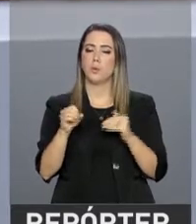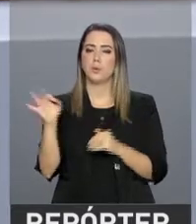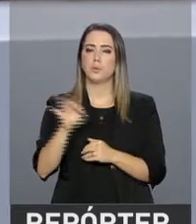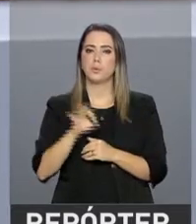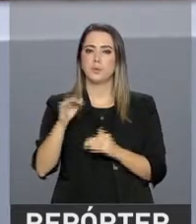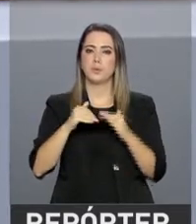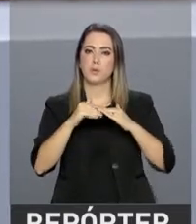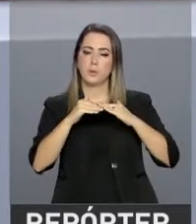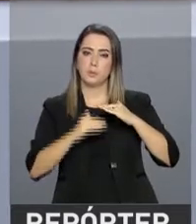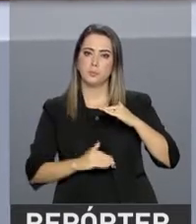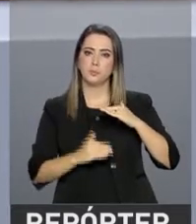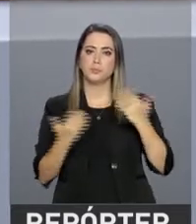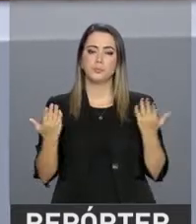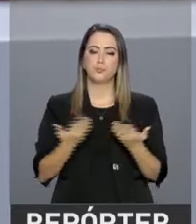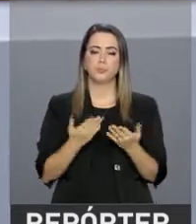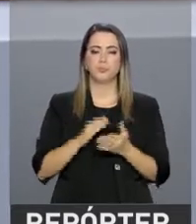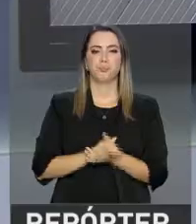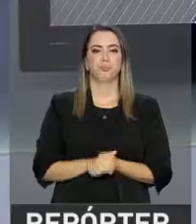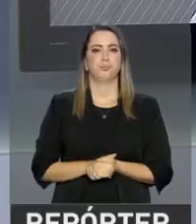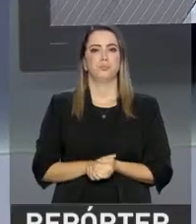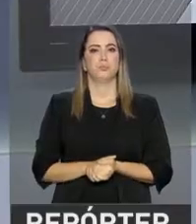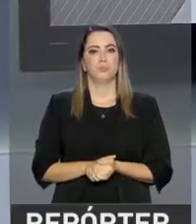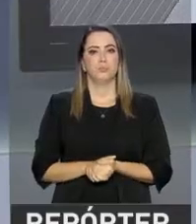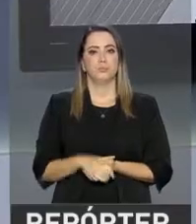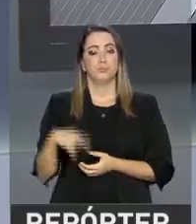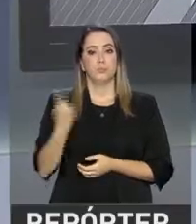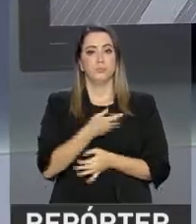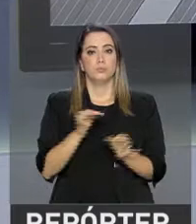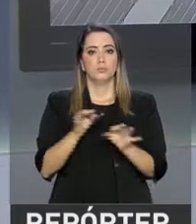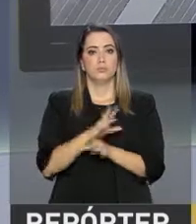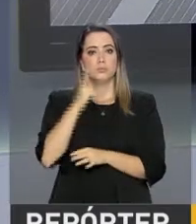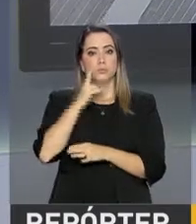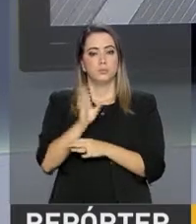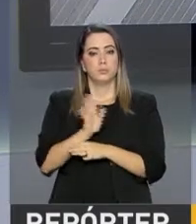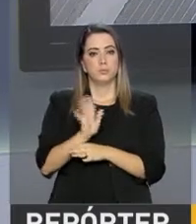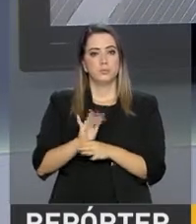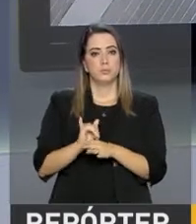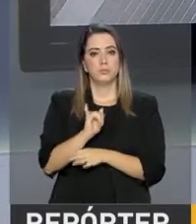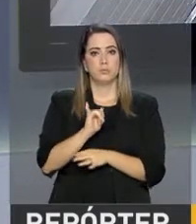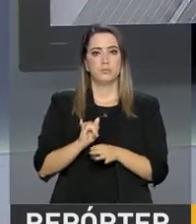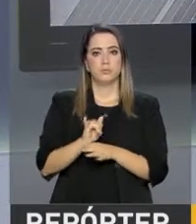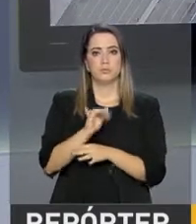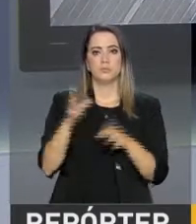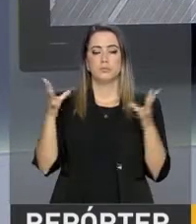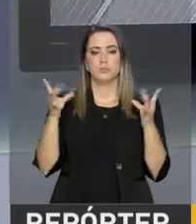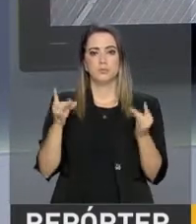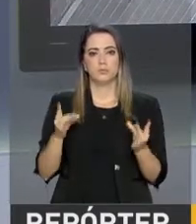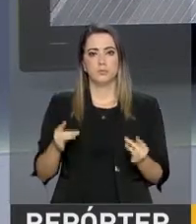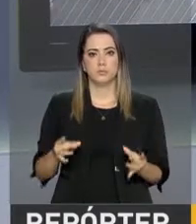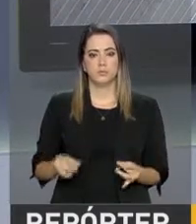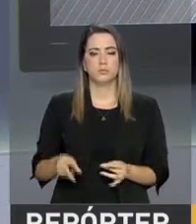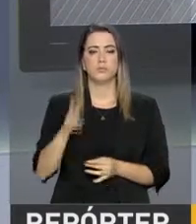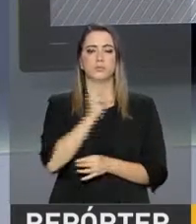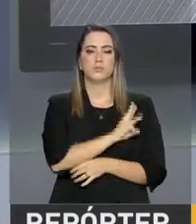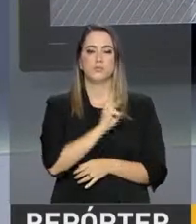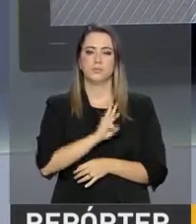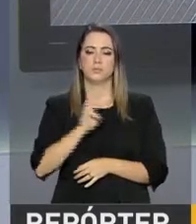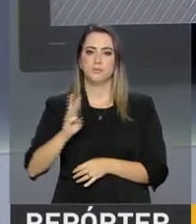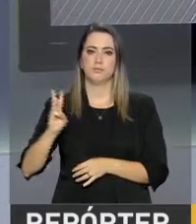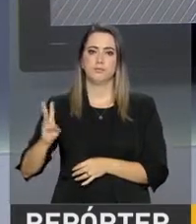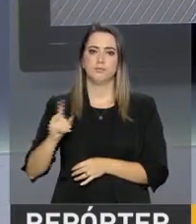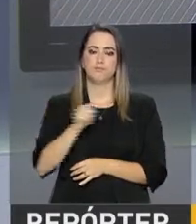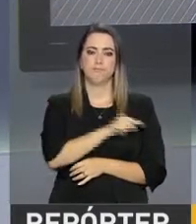no sistema financeiro nacional nós ficamos por aqui você pode rever as reportagens no youtube e toda nossa programação